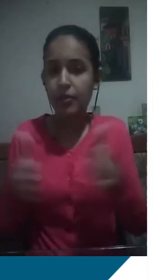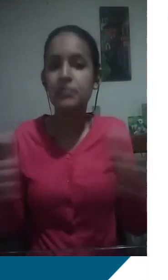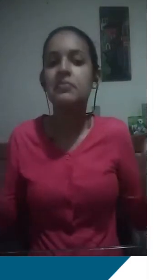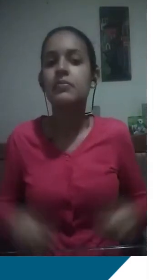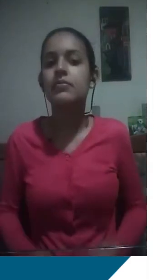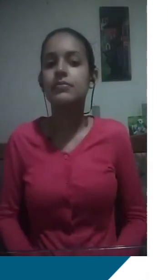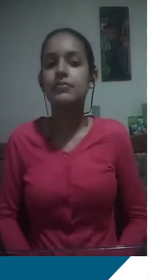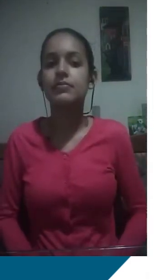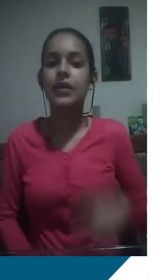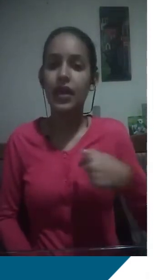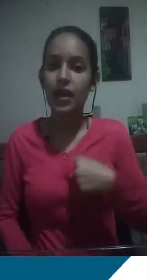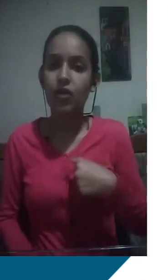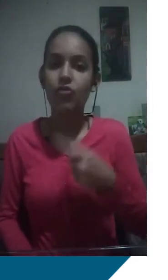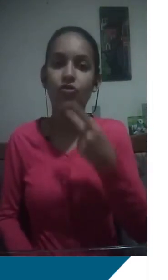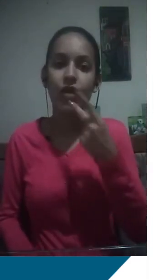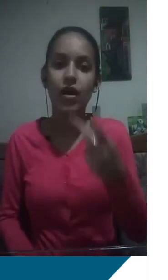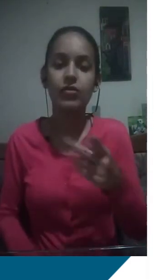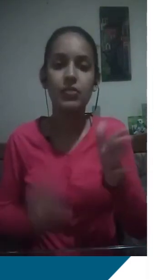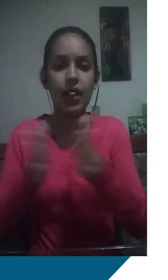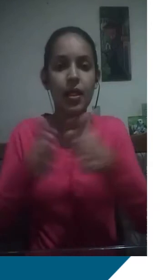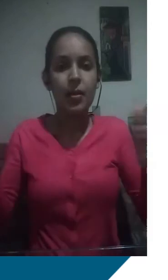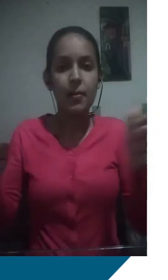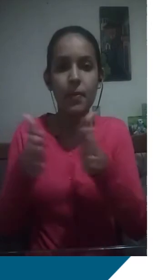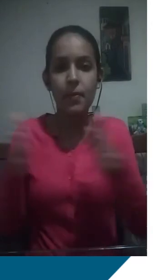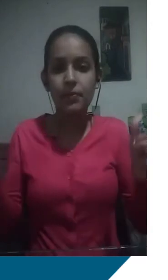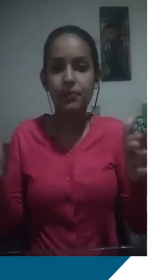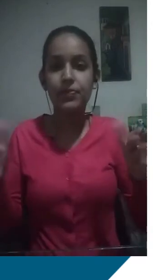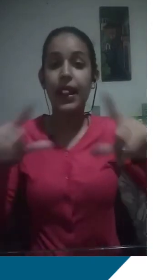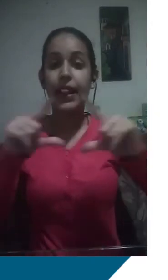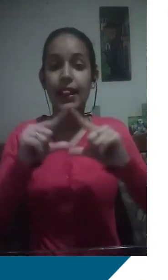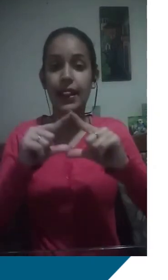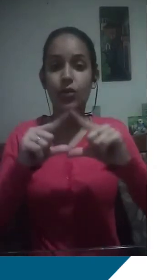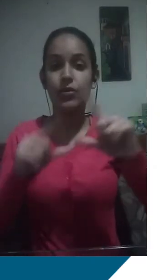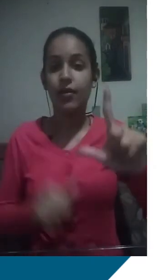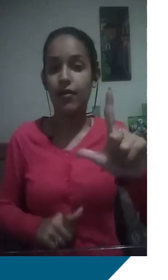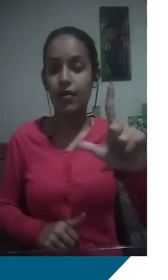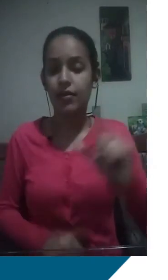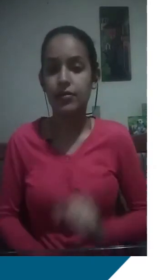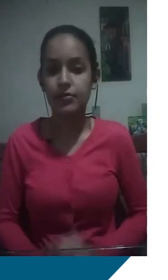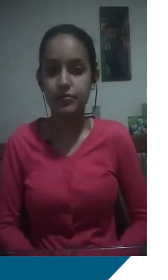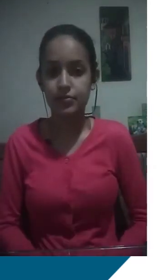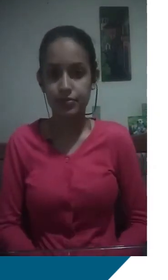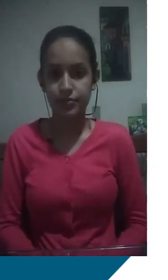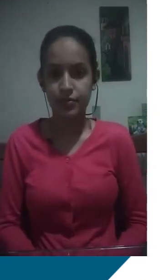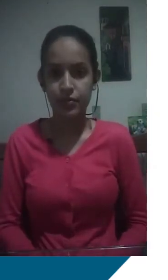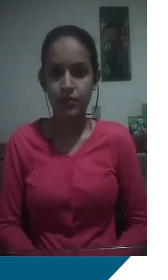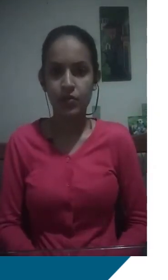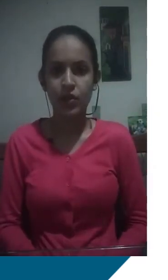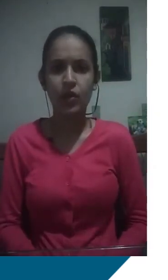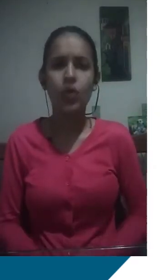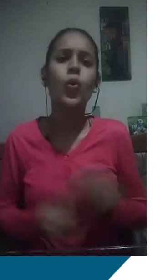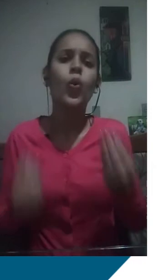Como que eu faço para calcular esse ΔL? Como que eu faço para relacionar esse ΔL com o tamanho inicial, né, e